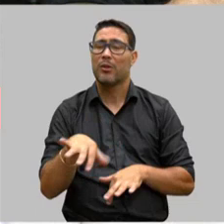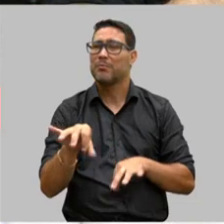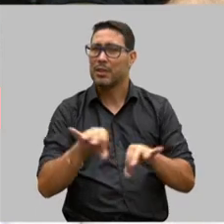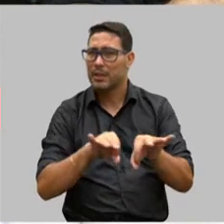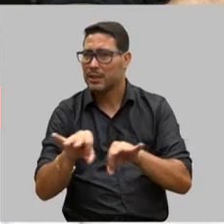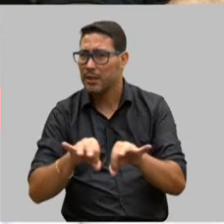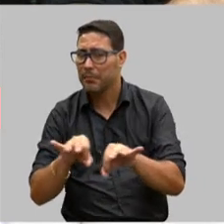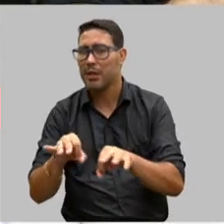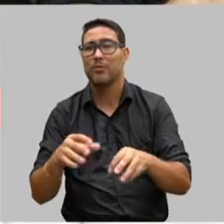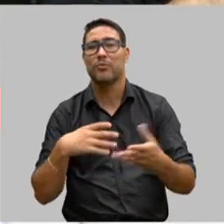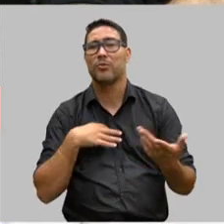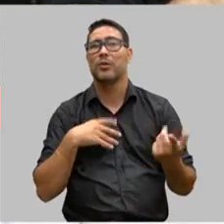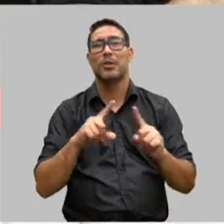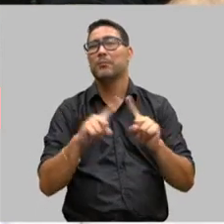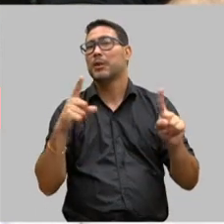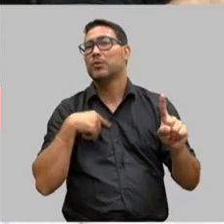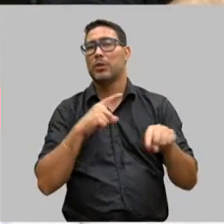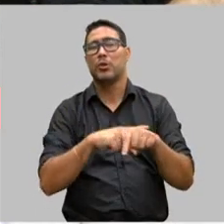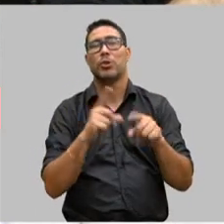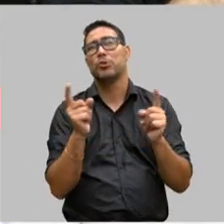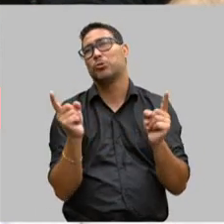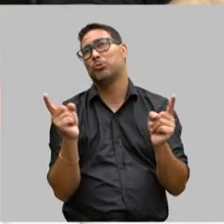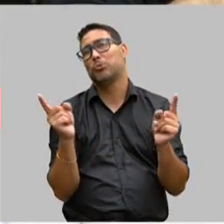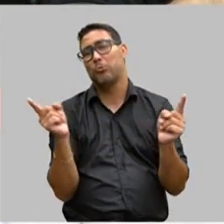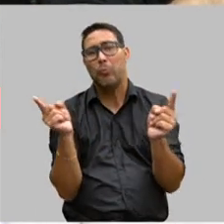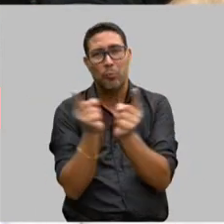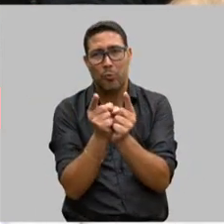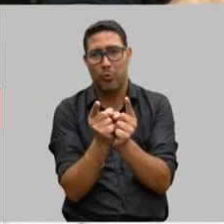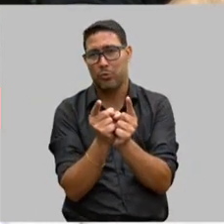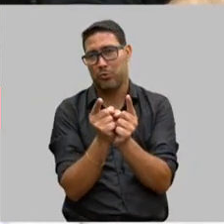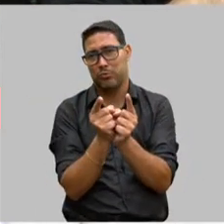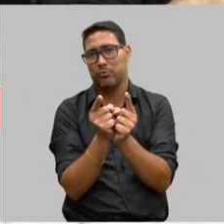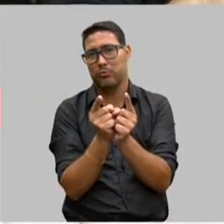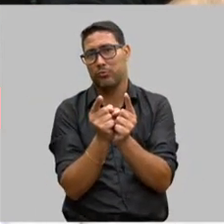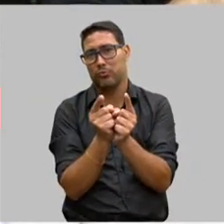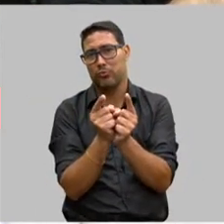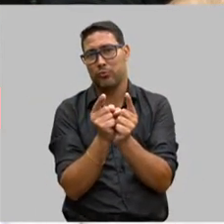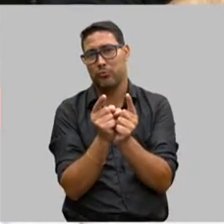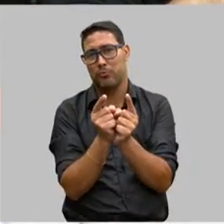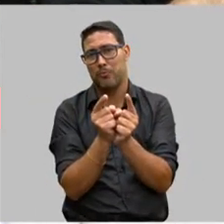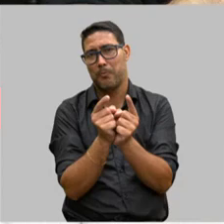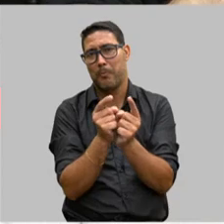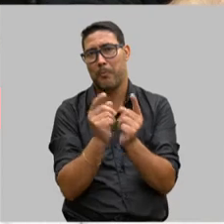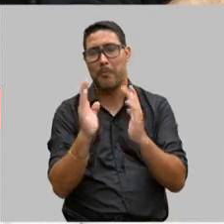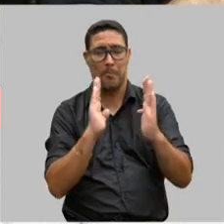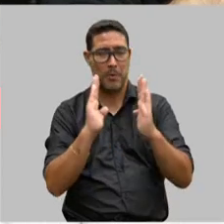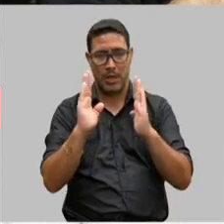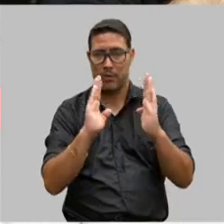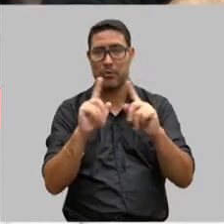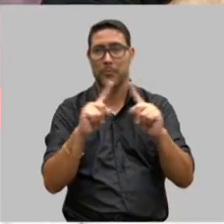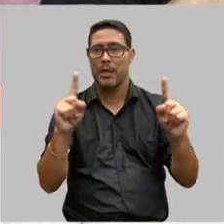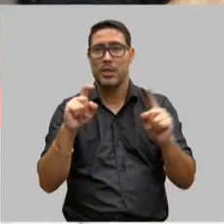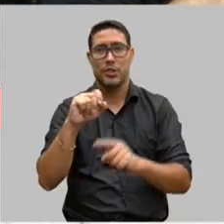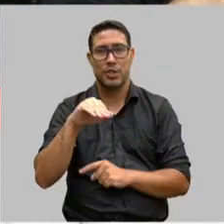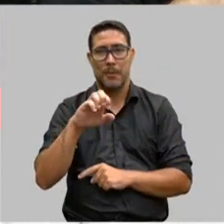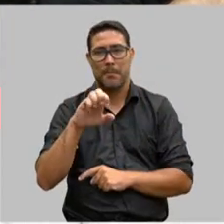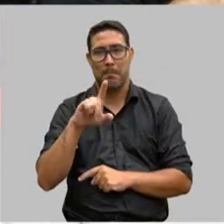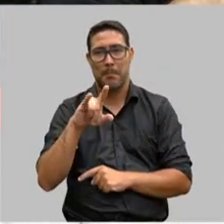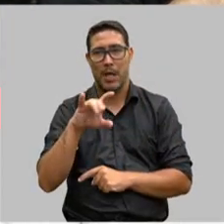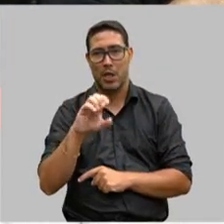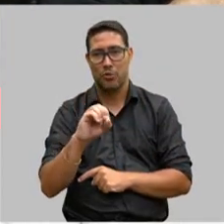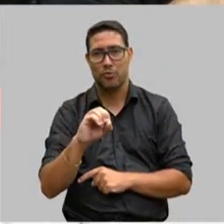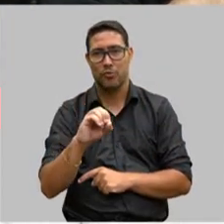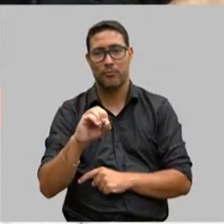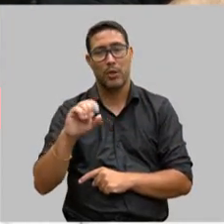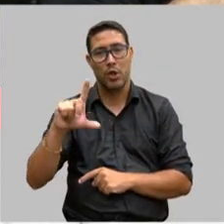não apenas de curto prazo, mas de médio e longo prazo, onde inovação,